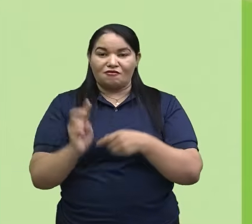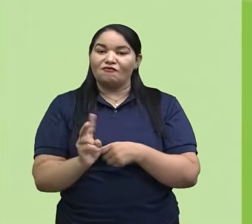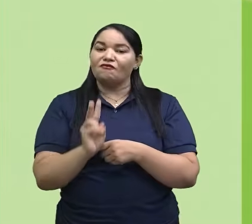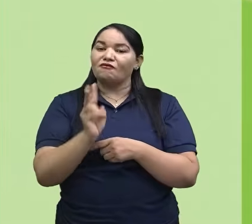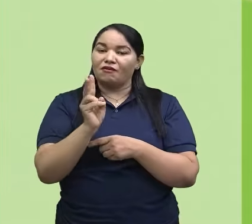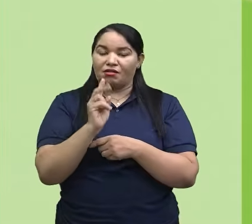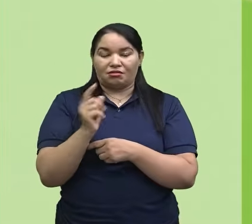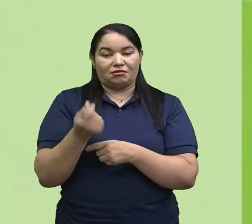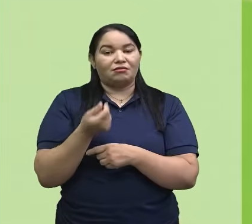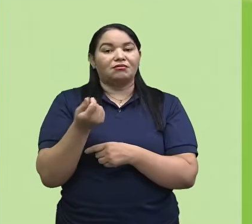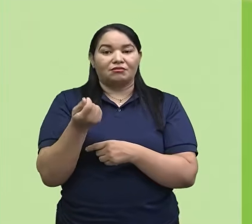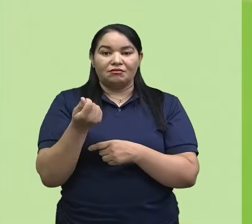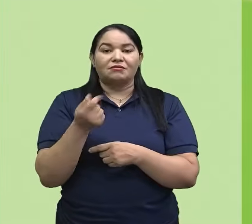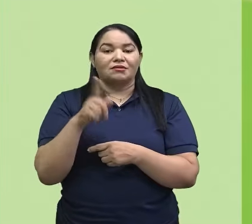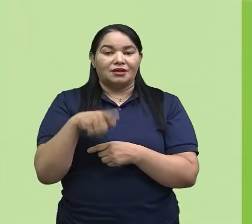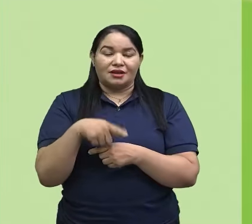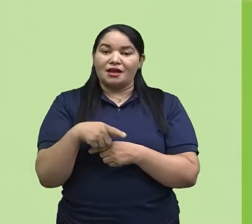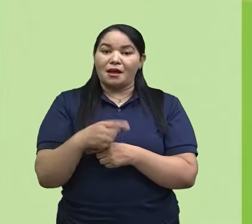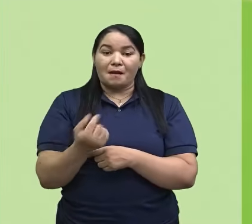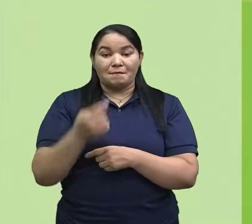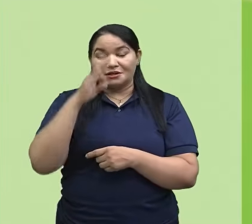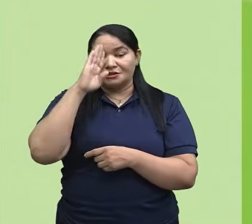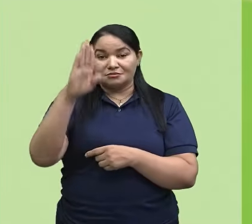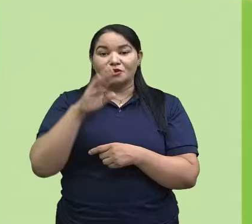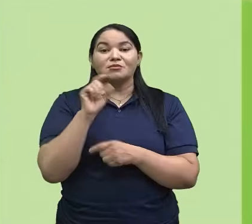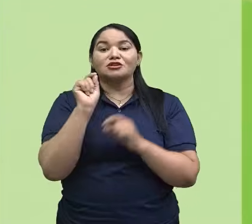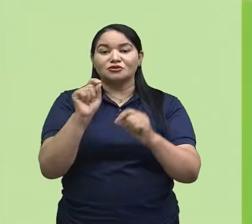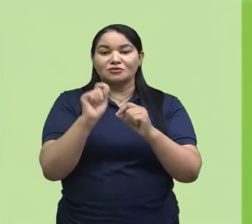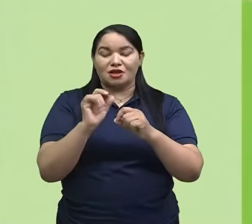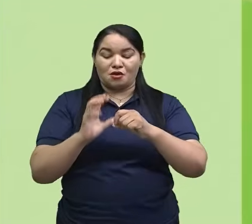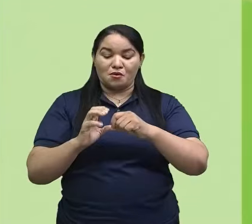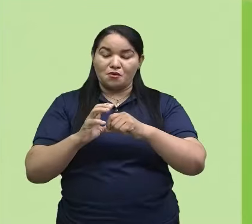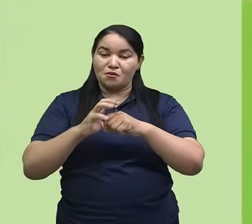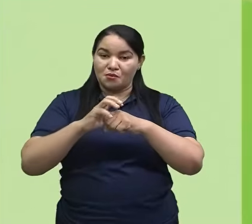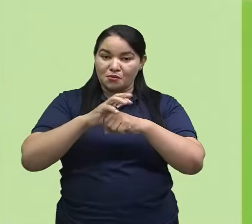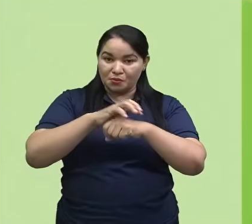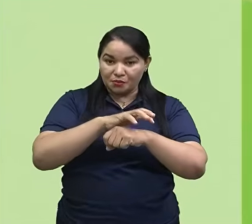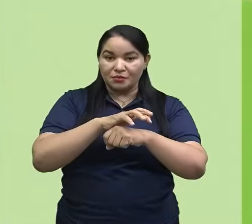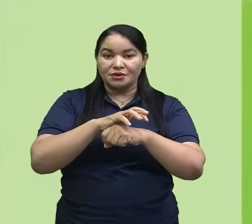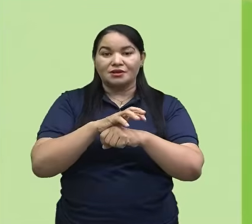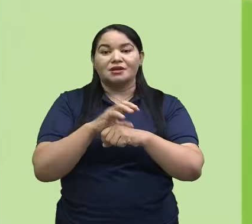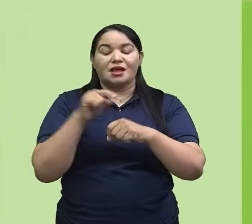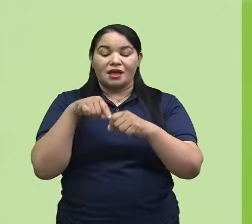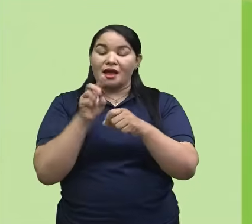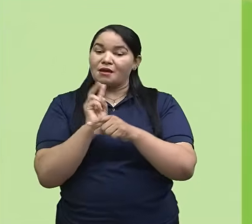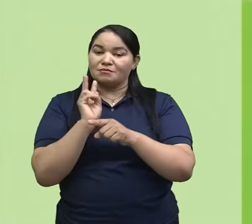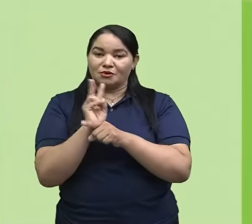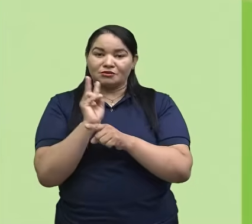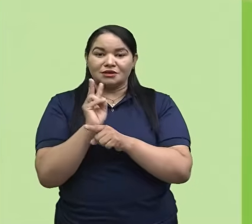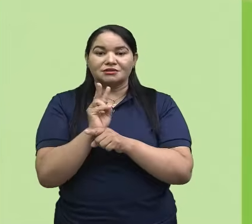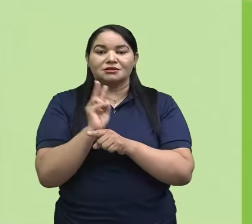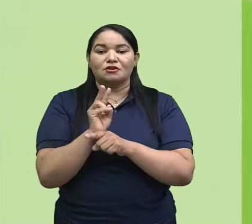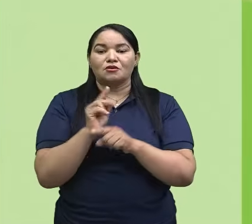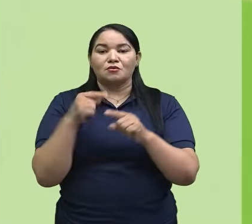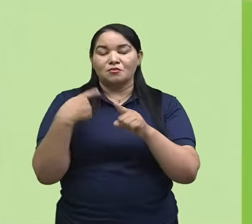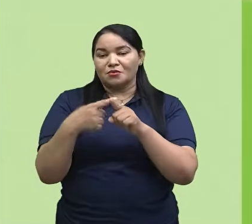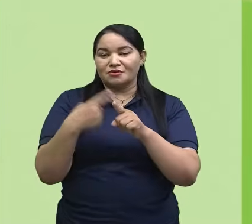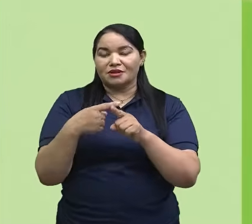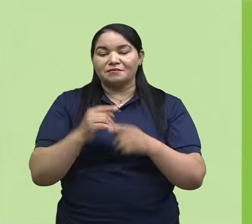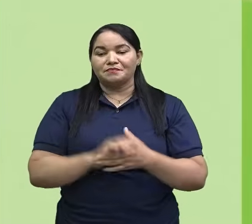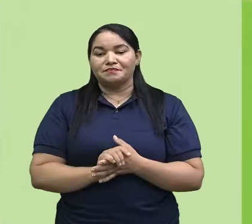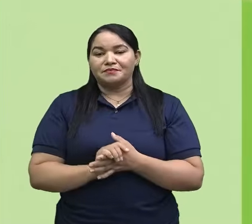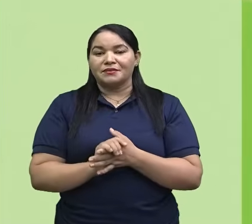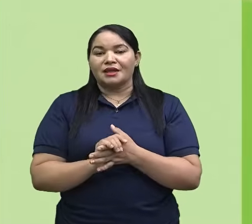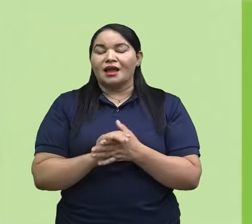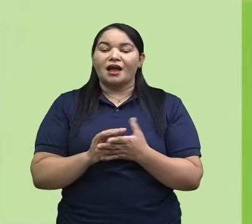valor econômico, que é principalmente a questão da corrosão, né? Eles têm esse poder aí, essa capacidade de evitar esse